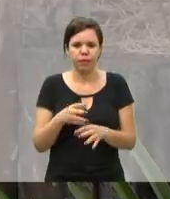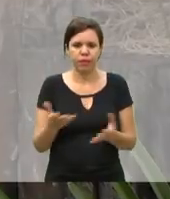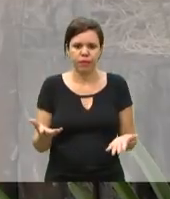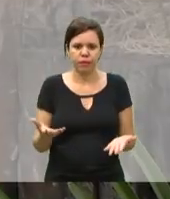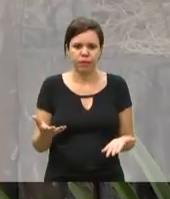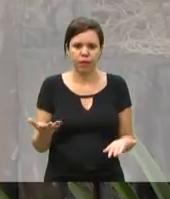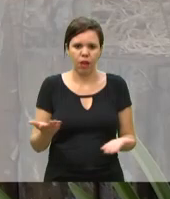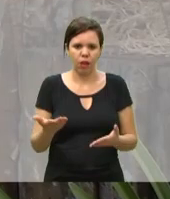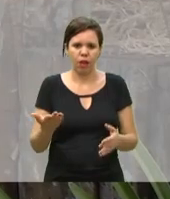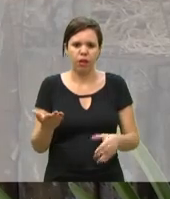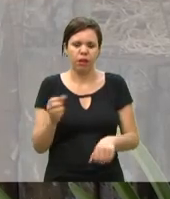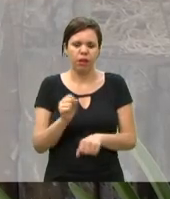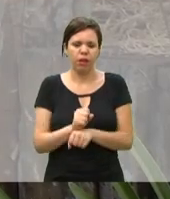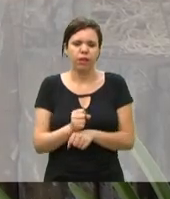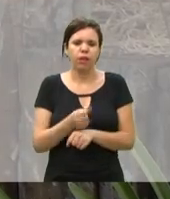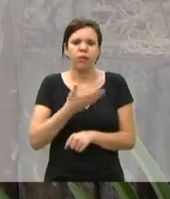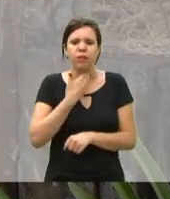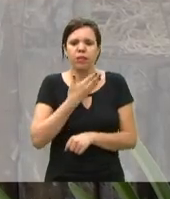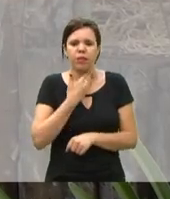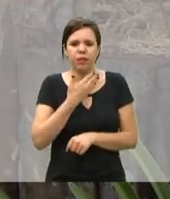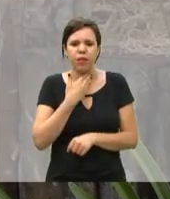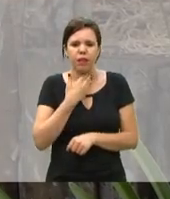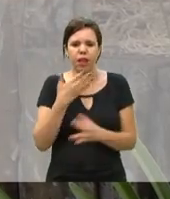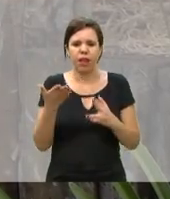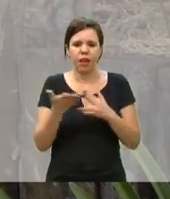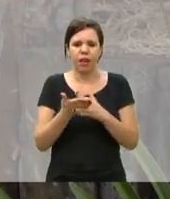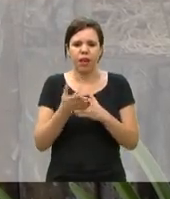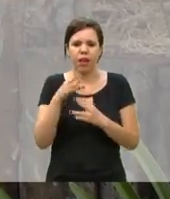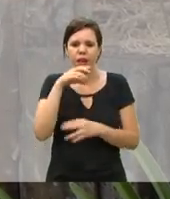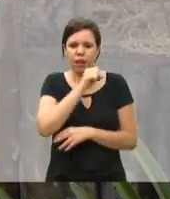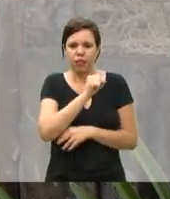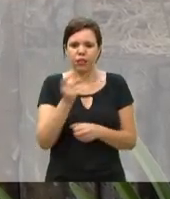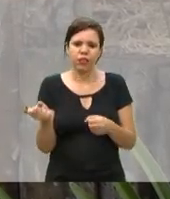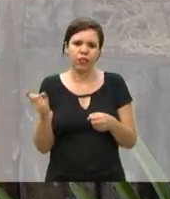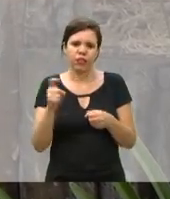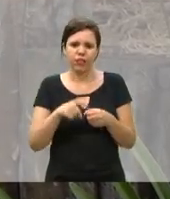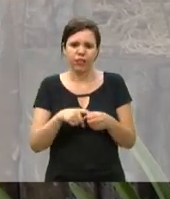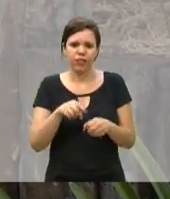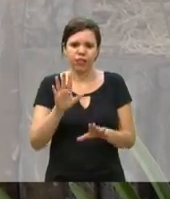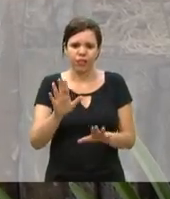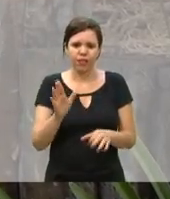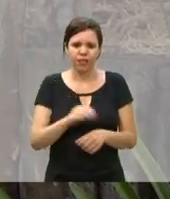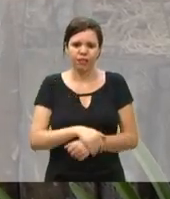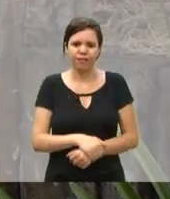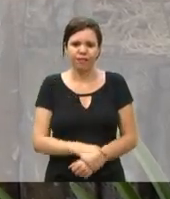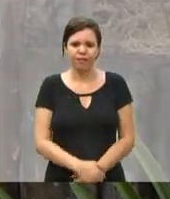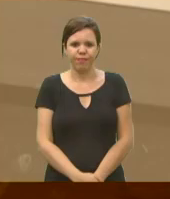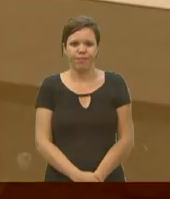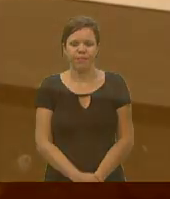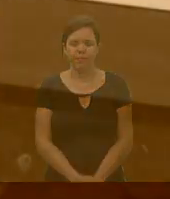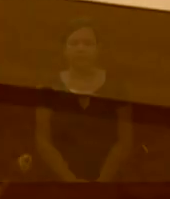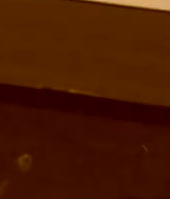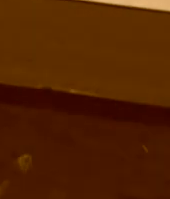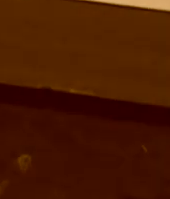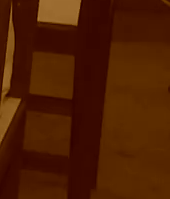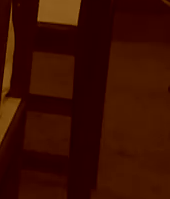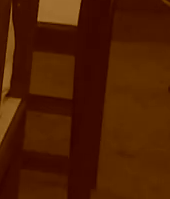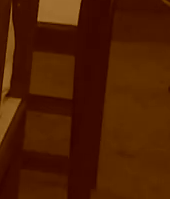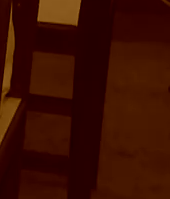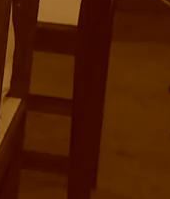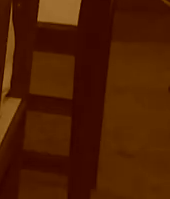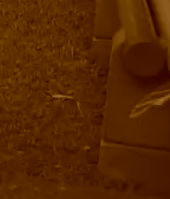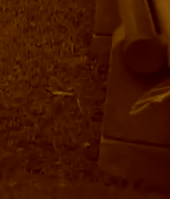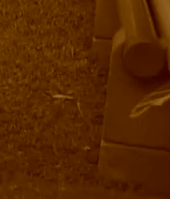gente vai dar uma pausinha no nosso bate-papo, porque eu vou fazer um intervalinho rapidinho e você não sai daí que eu volto já já.